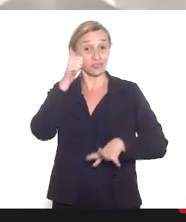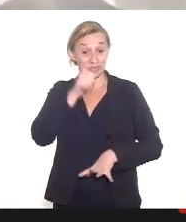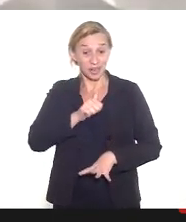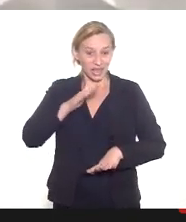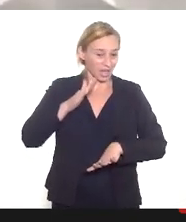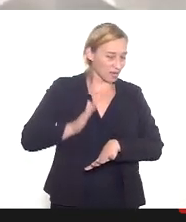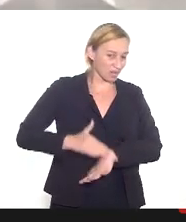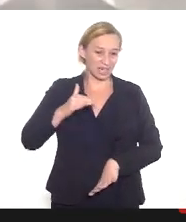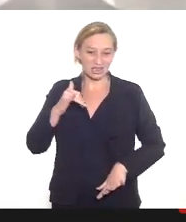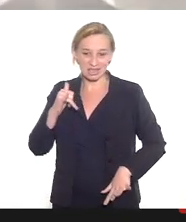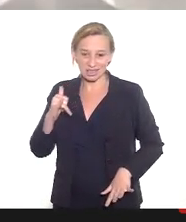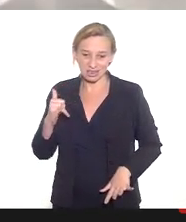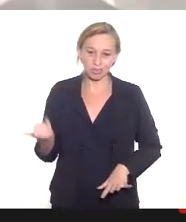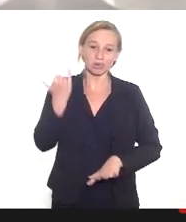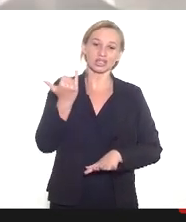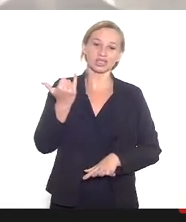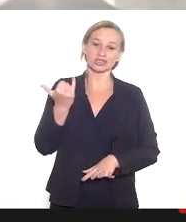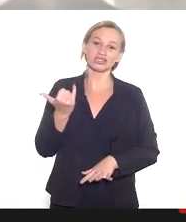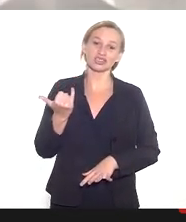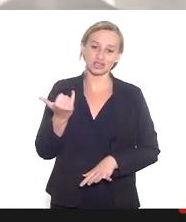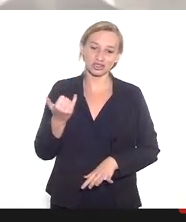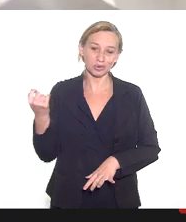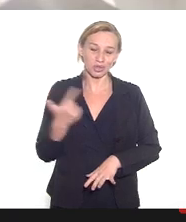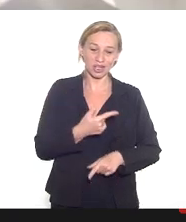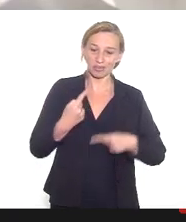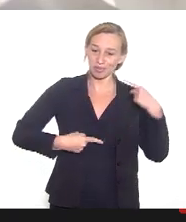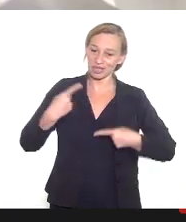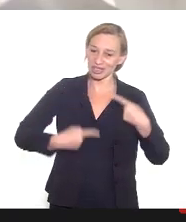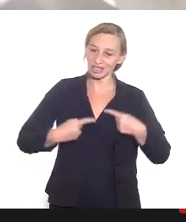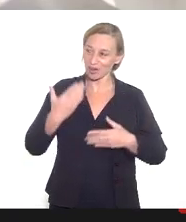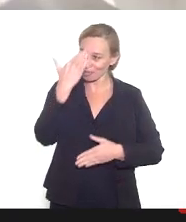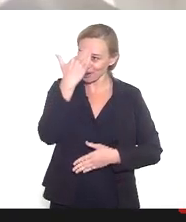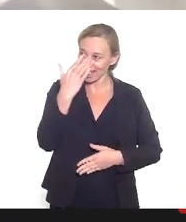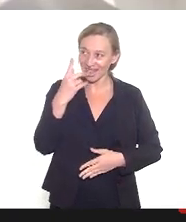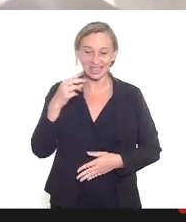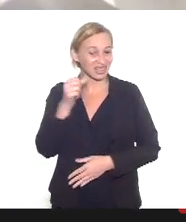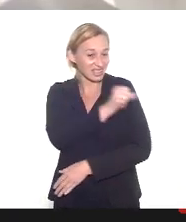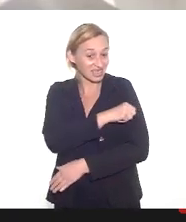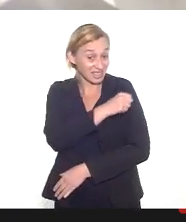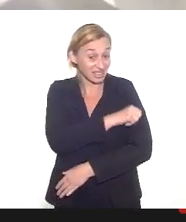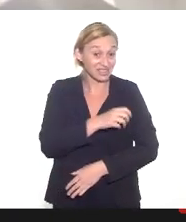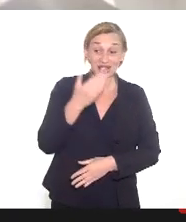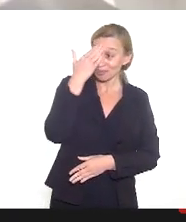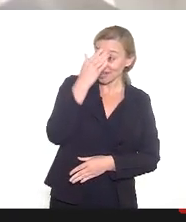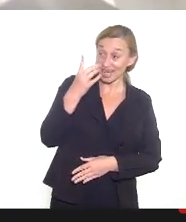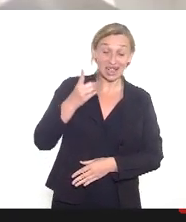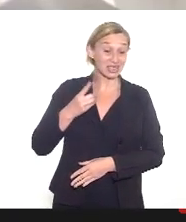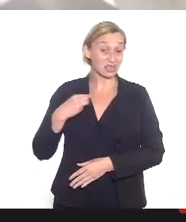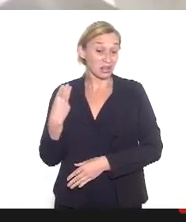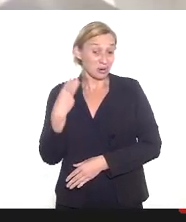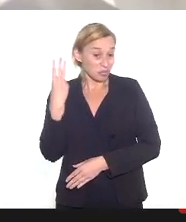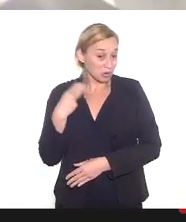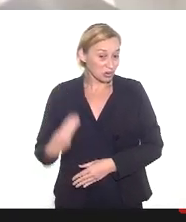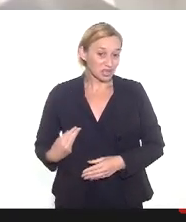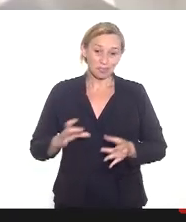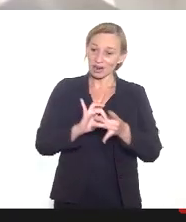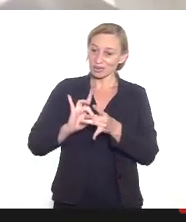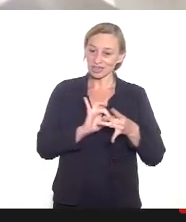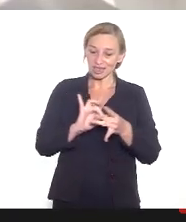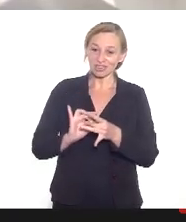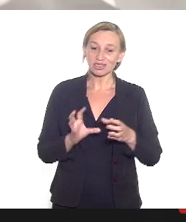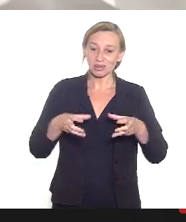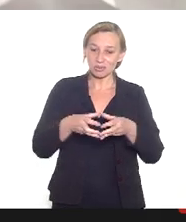ele é mais relevante do que as nossas convicções políticas então brigada Rejane Obrigada Mônica Francisco e pela união da